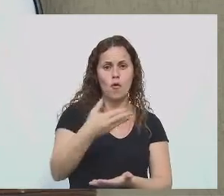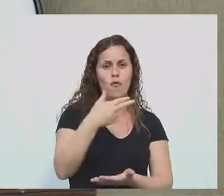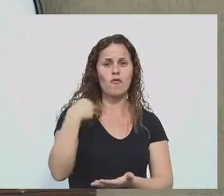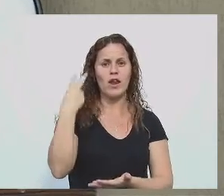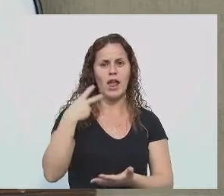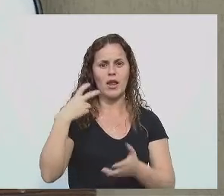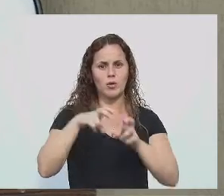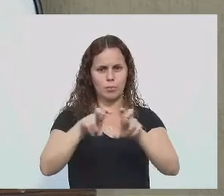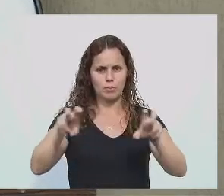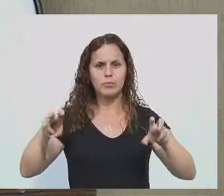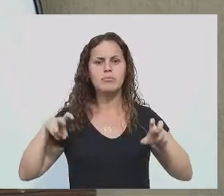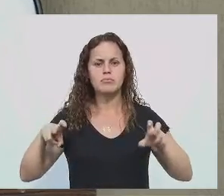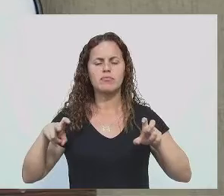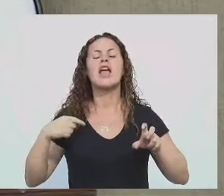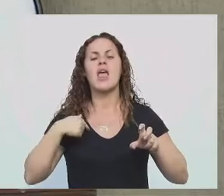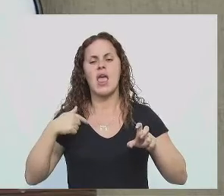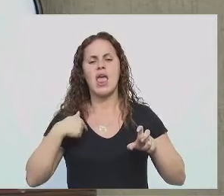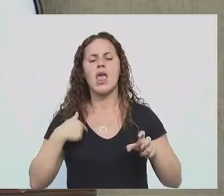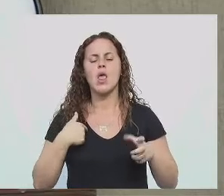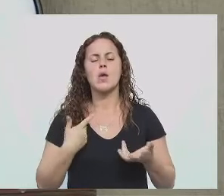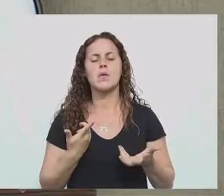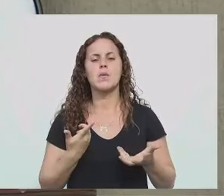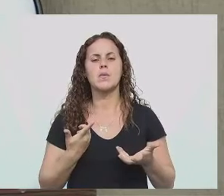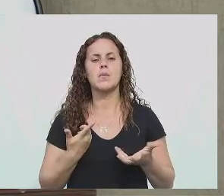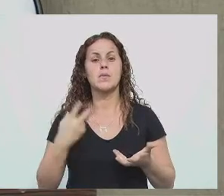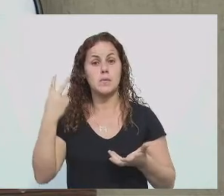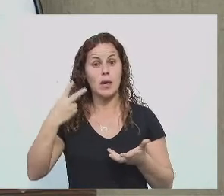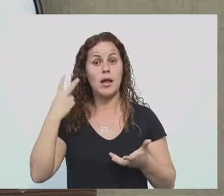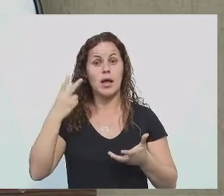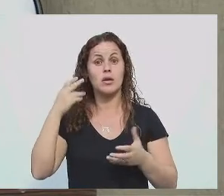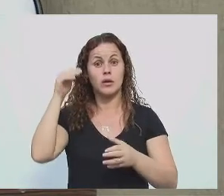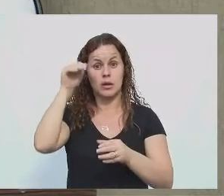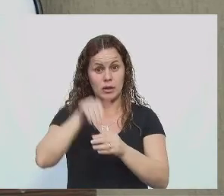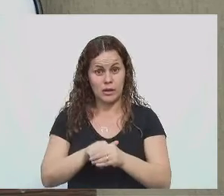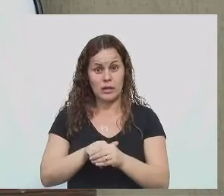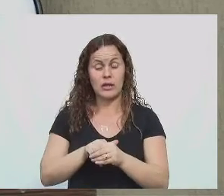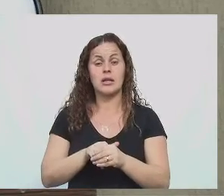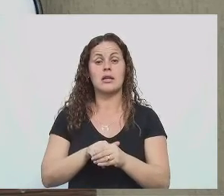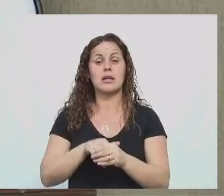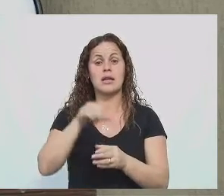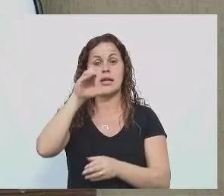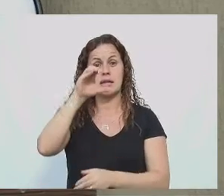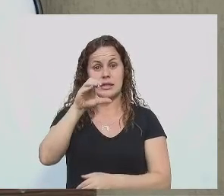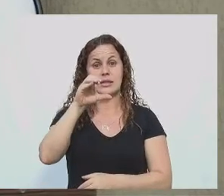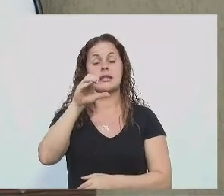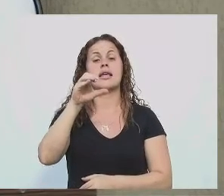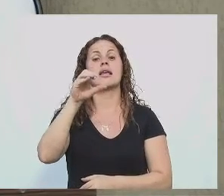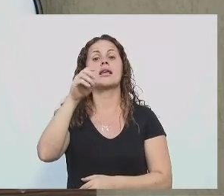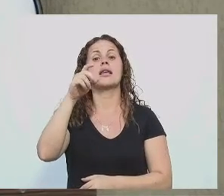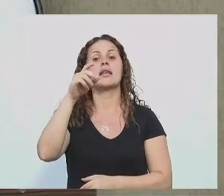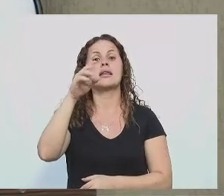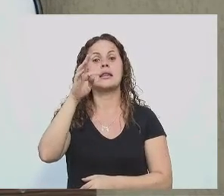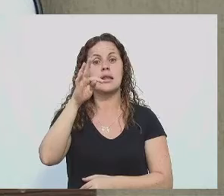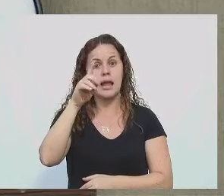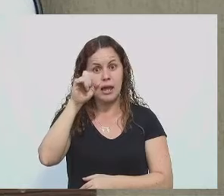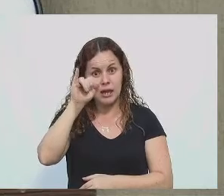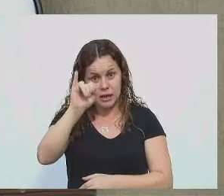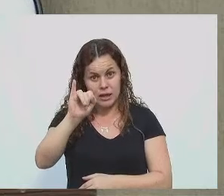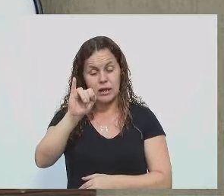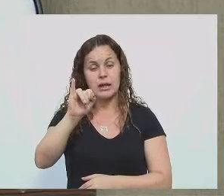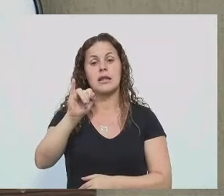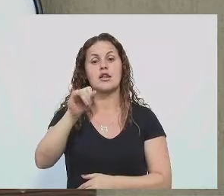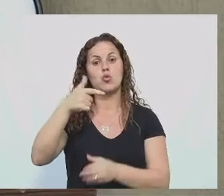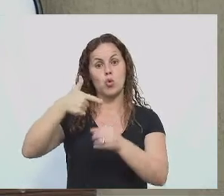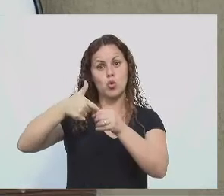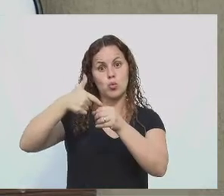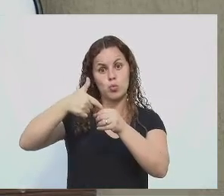teve, tem vereador eleito envolvido na CPI do combustível, da garagem, as máquinas pesadas. E